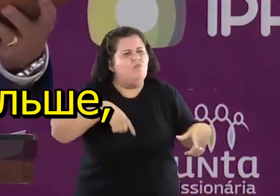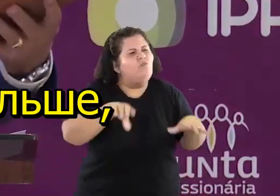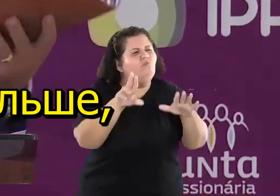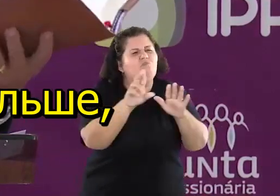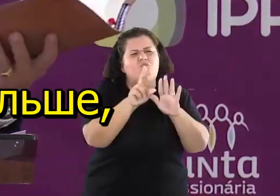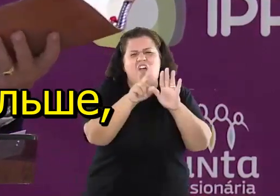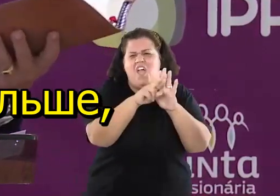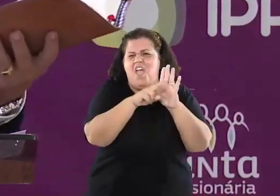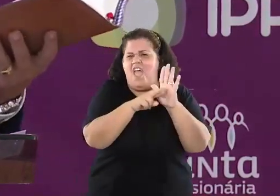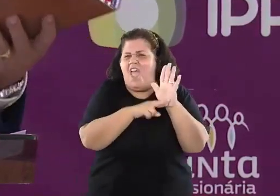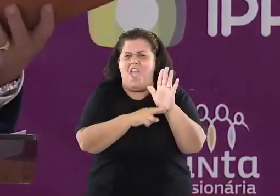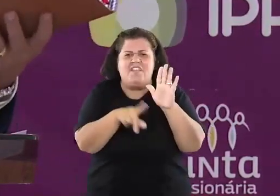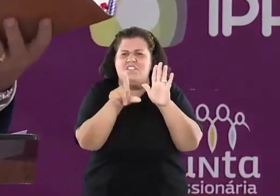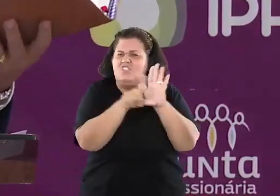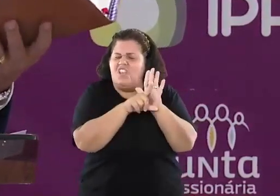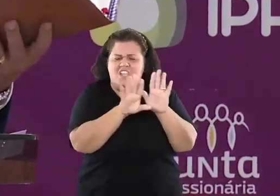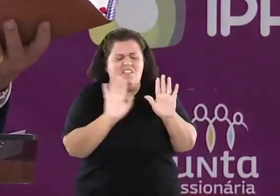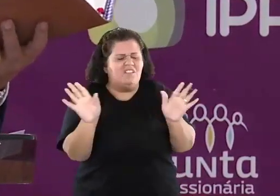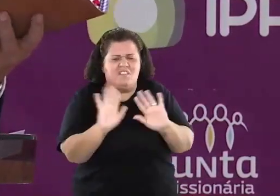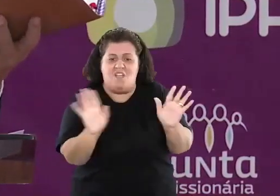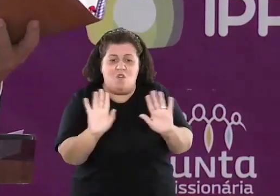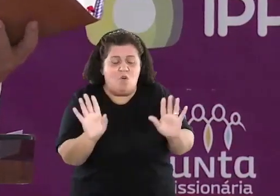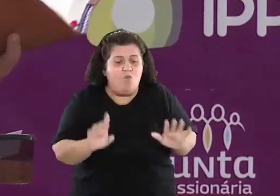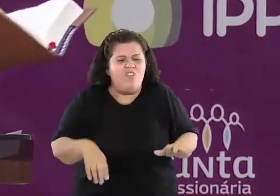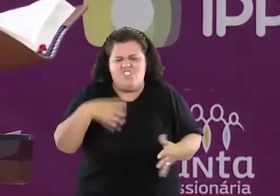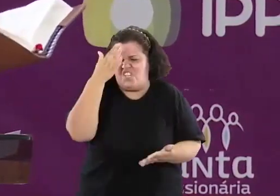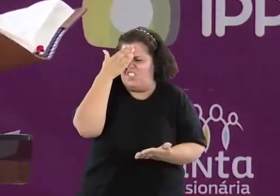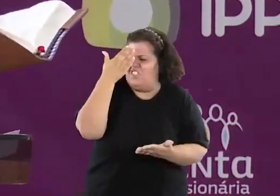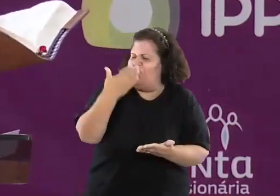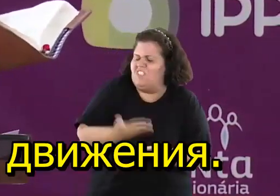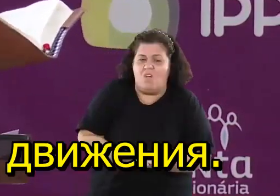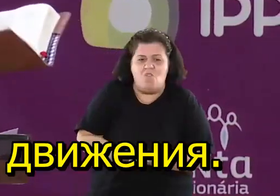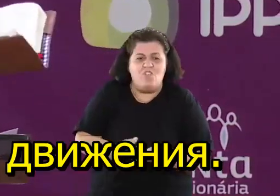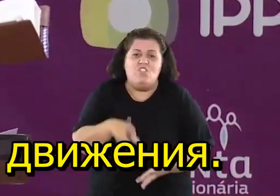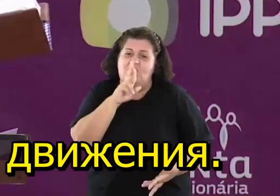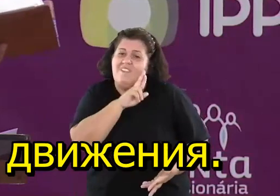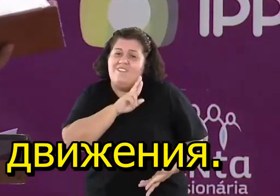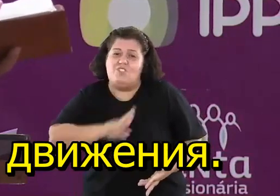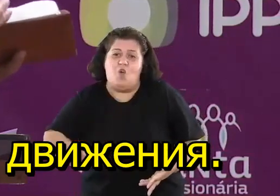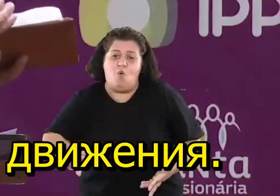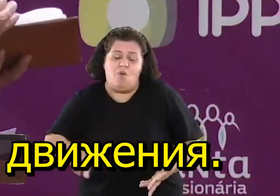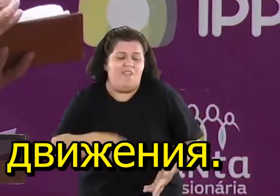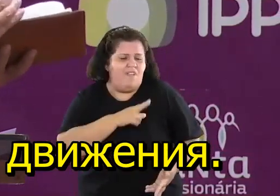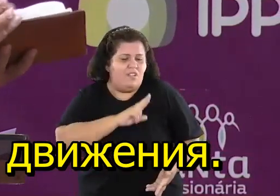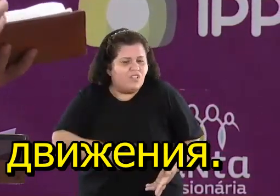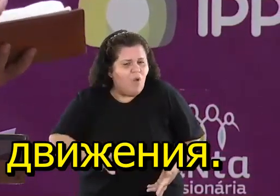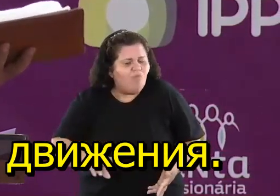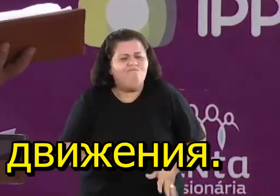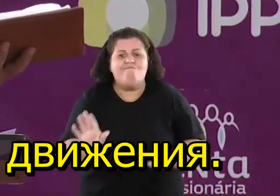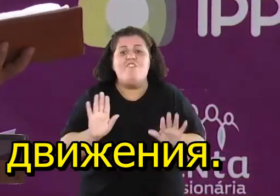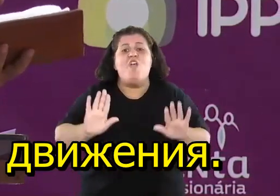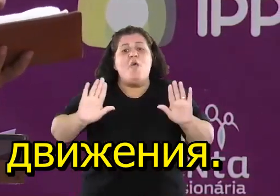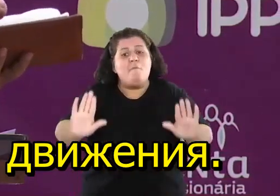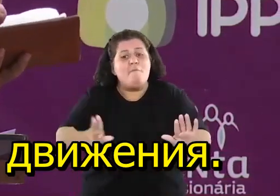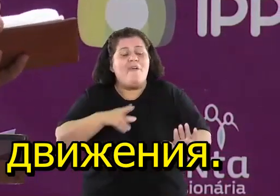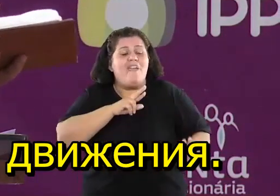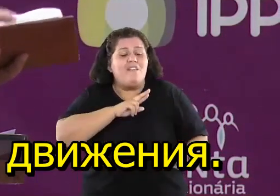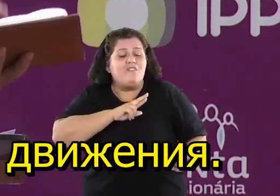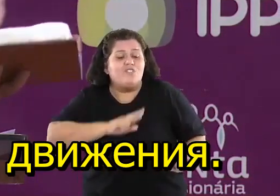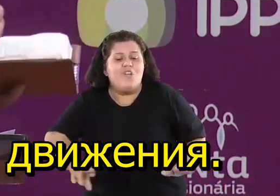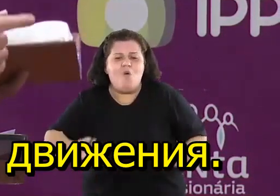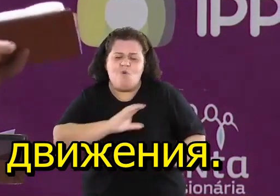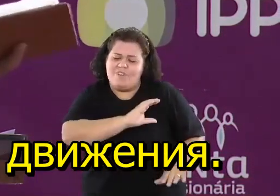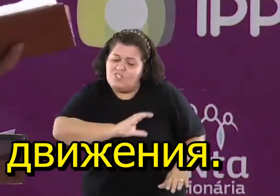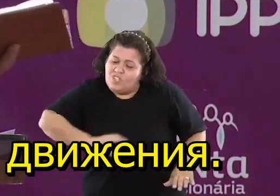corolário de doutrinas, de credos, de crenças. O cristianismo é a religião